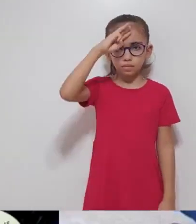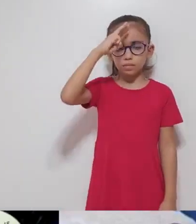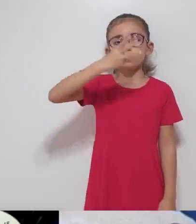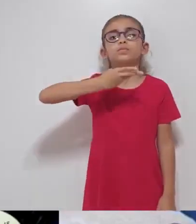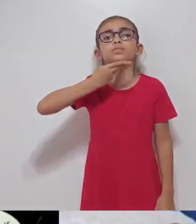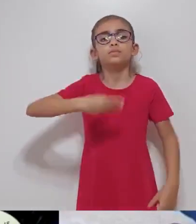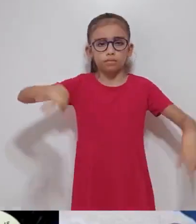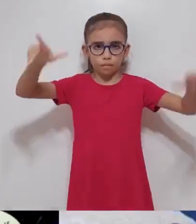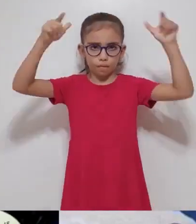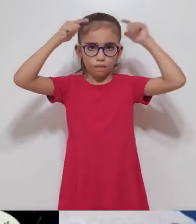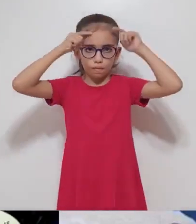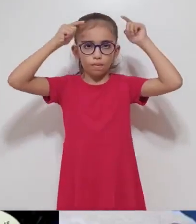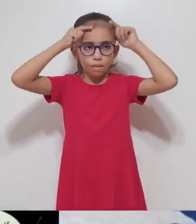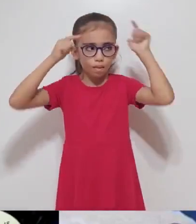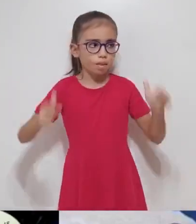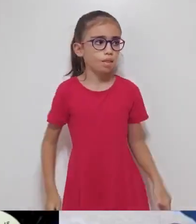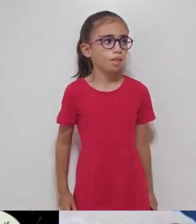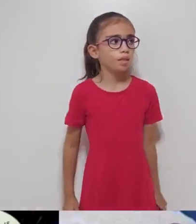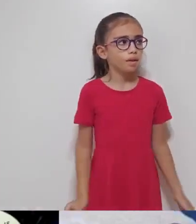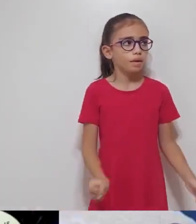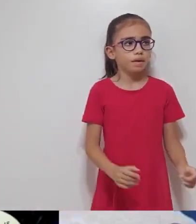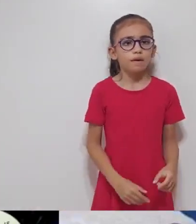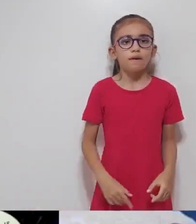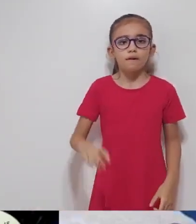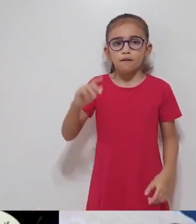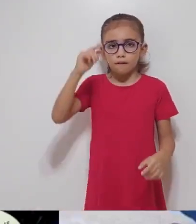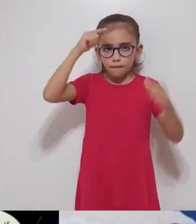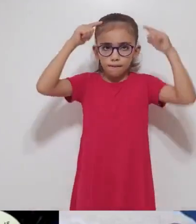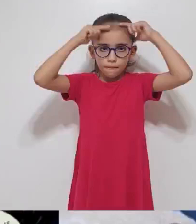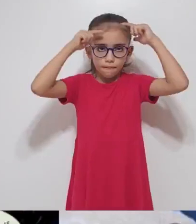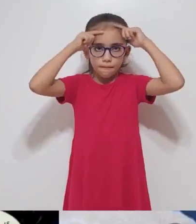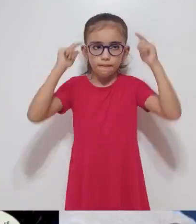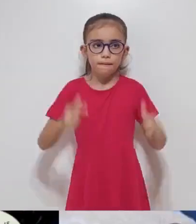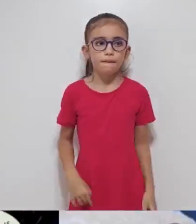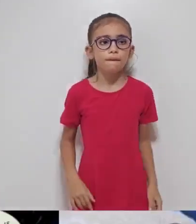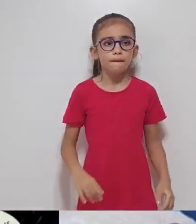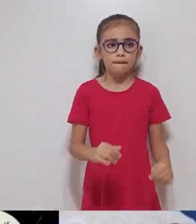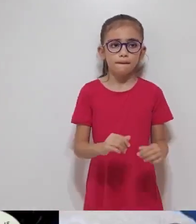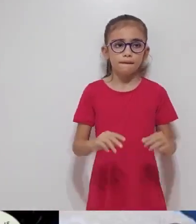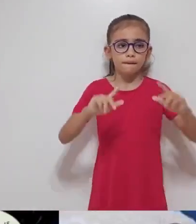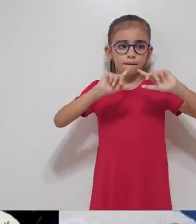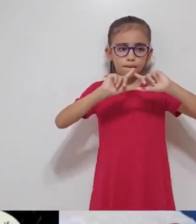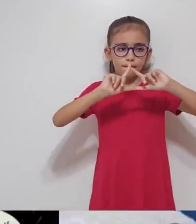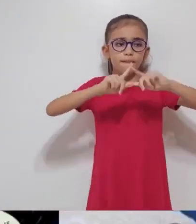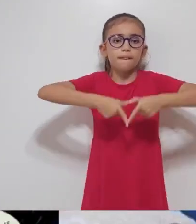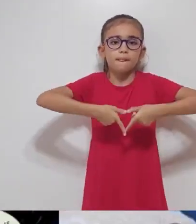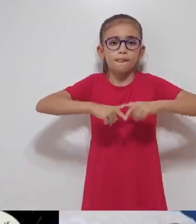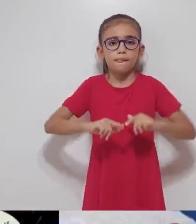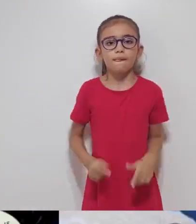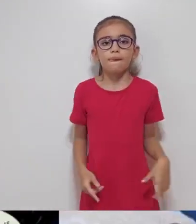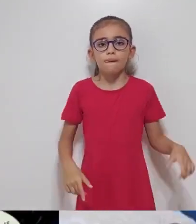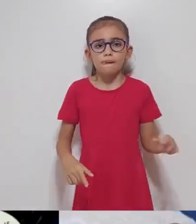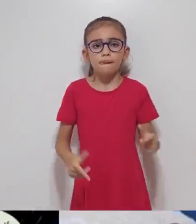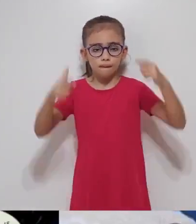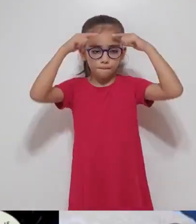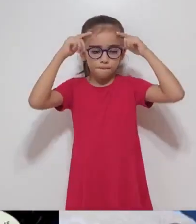Acabe foi o rei nesse tempo. Ele governou Israel em Samaria. O rei